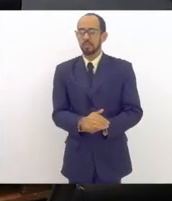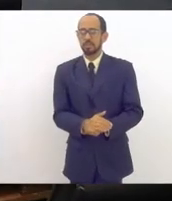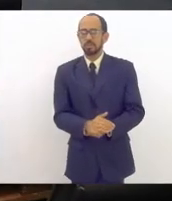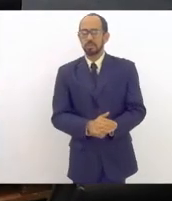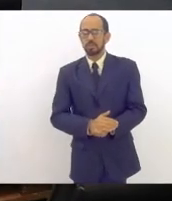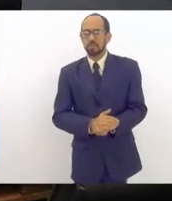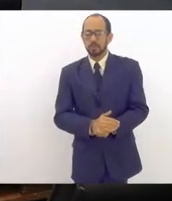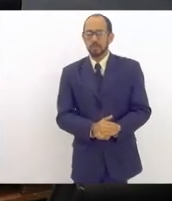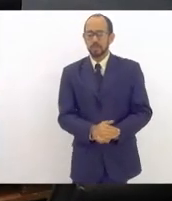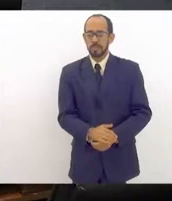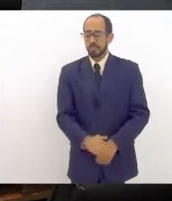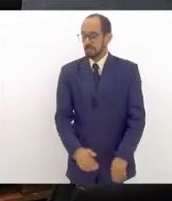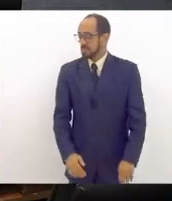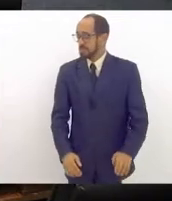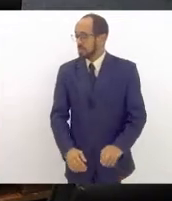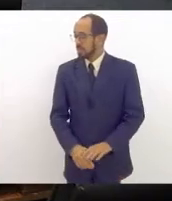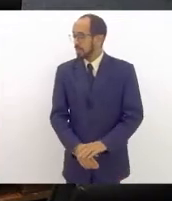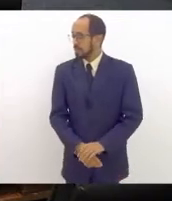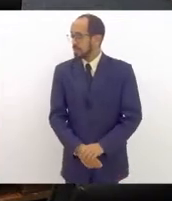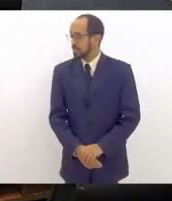15 minutos